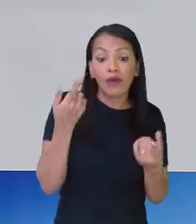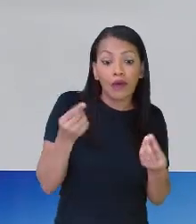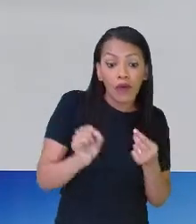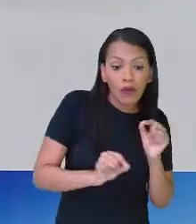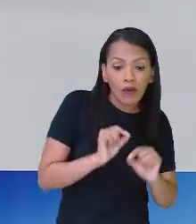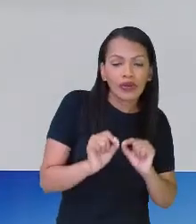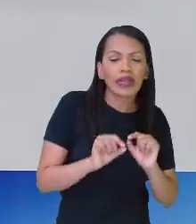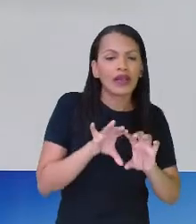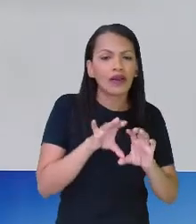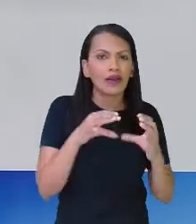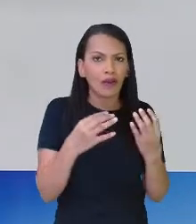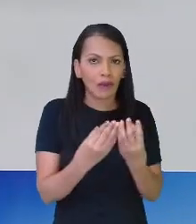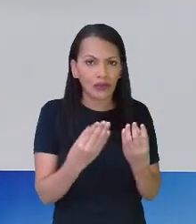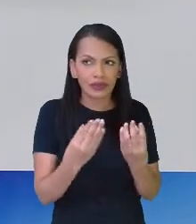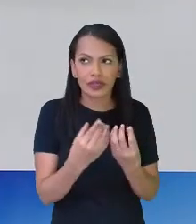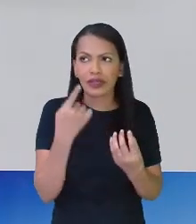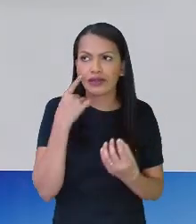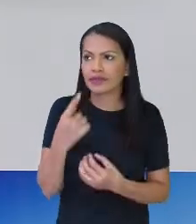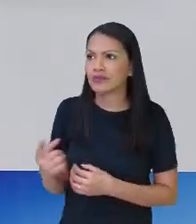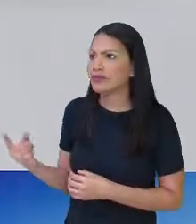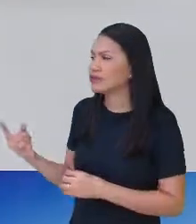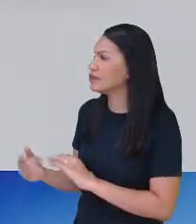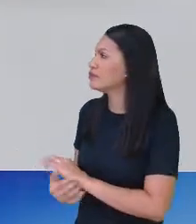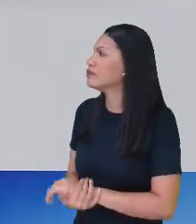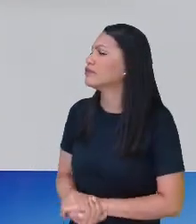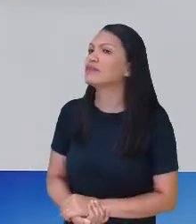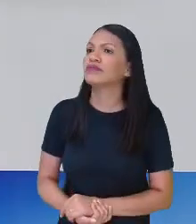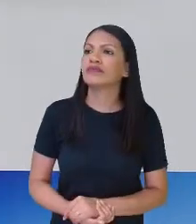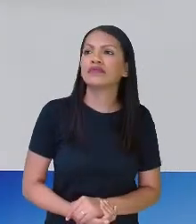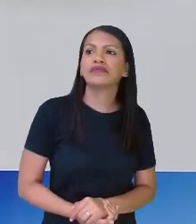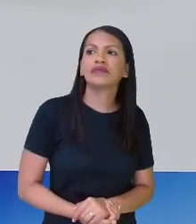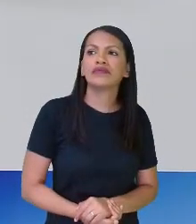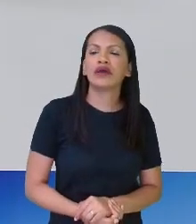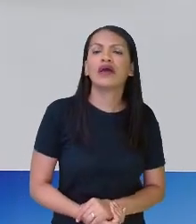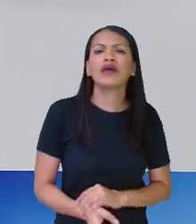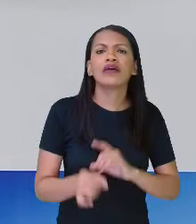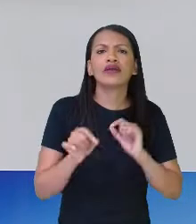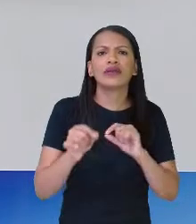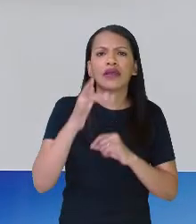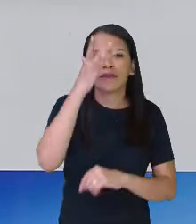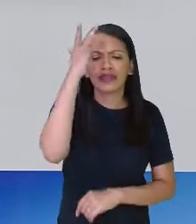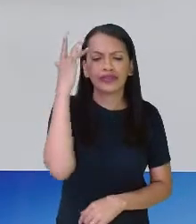das comunidades quilombolas. Tá bom, gente? E são quem essas pessoas?